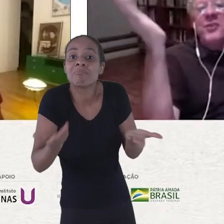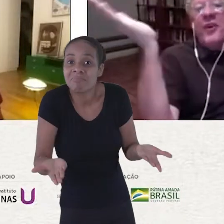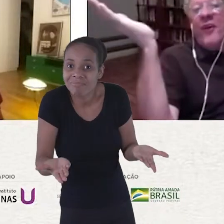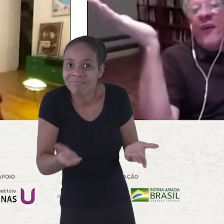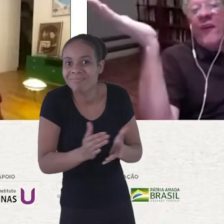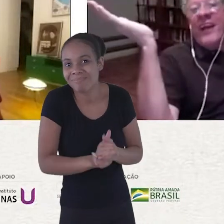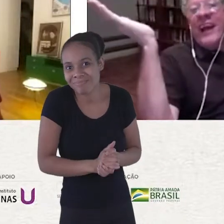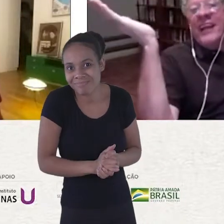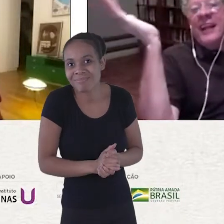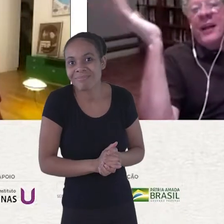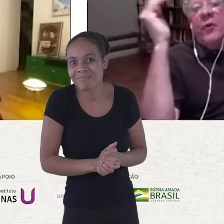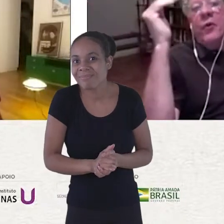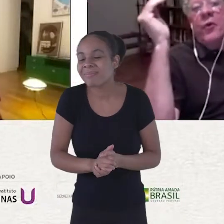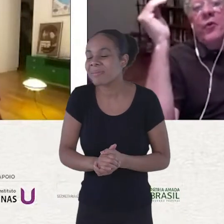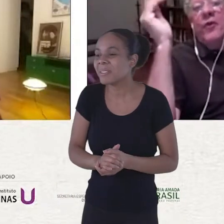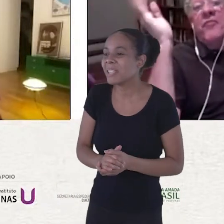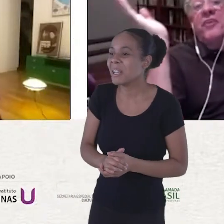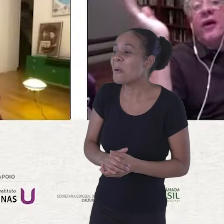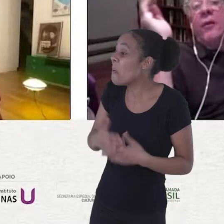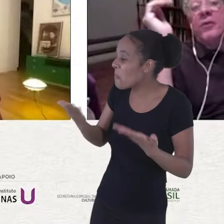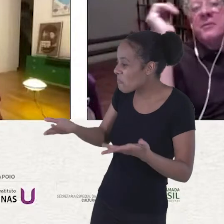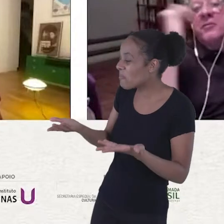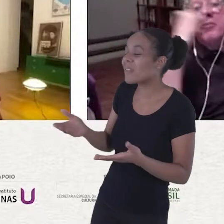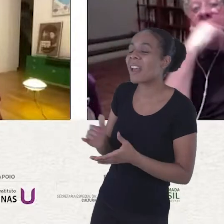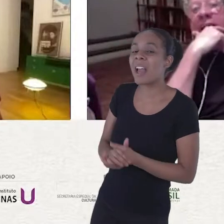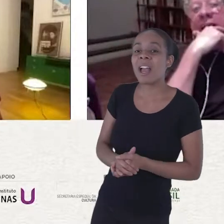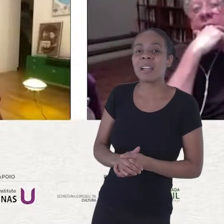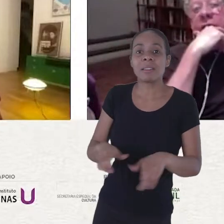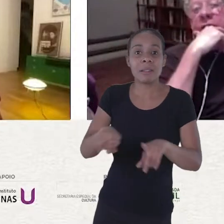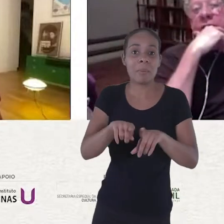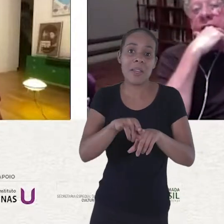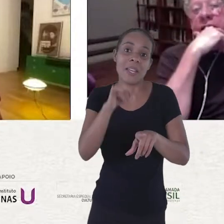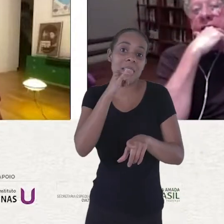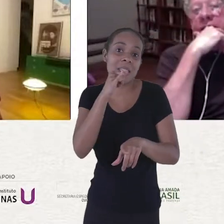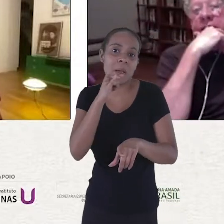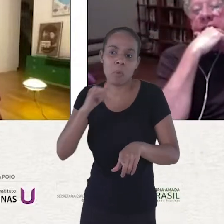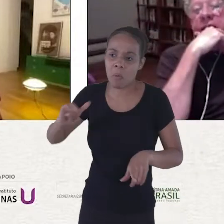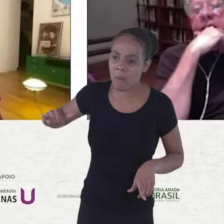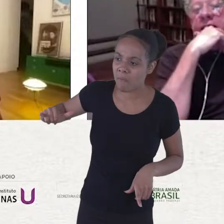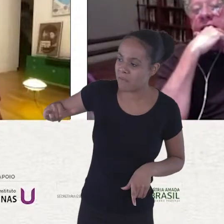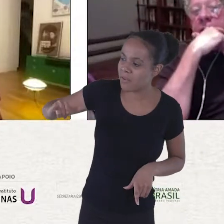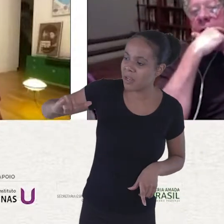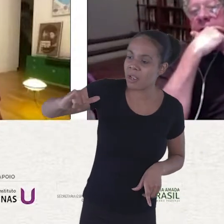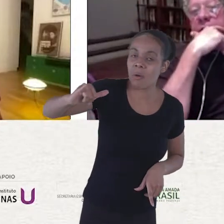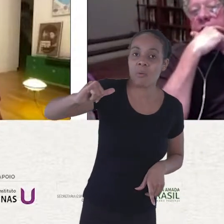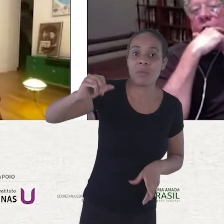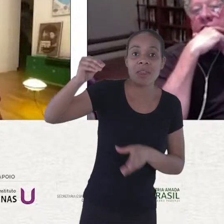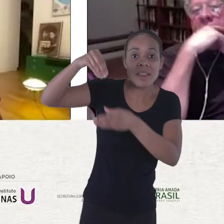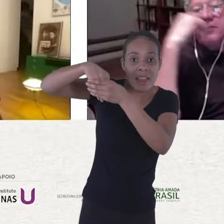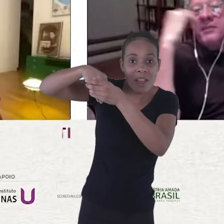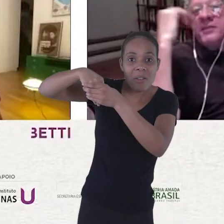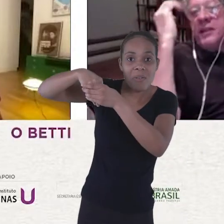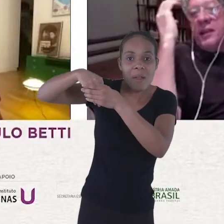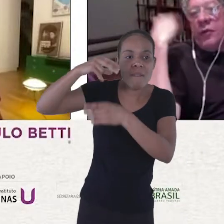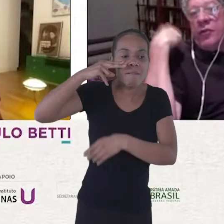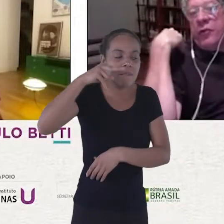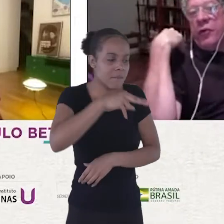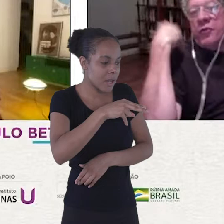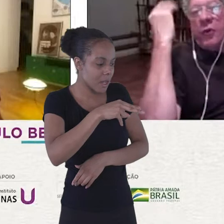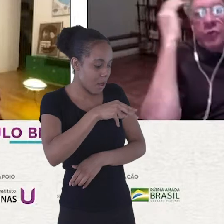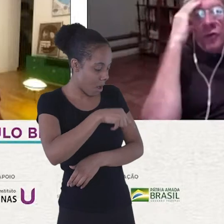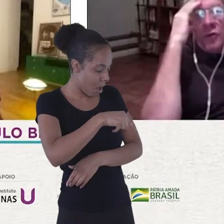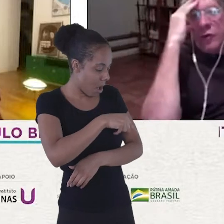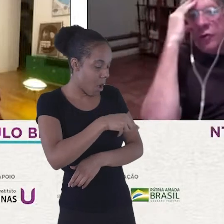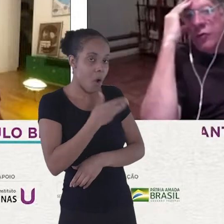imagino um cara entrar num avião, por exemplo, e ver um cara lendo o livro dele. Deve ser uma coisa muito louca. Assim, eu, se